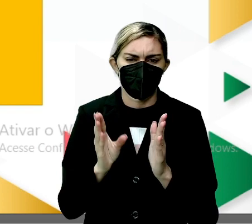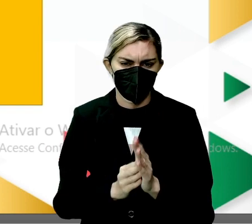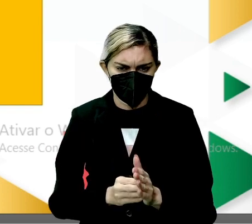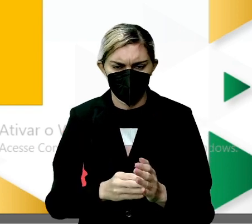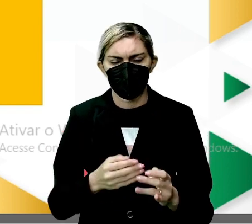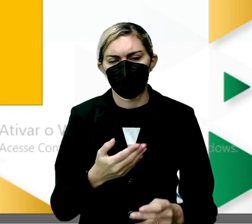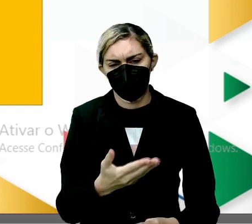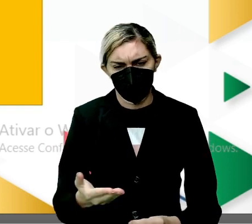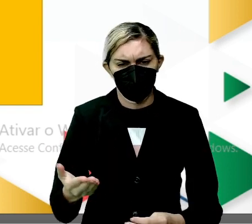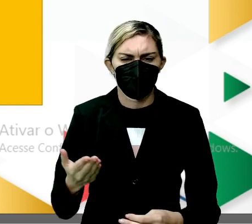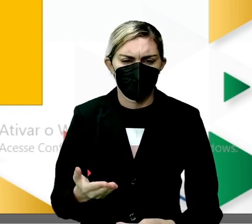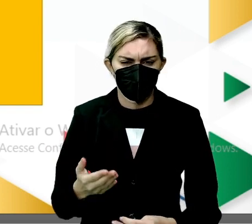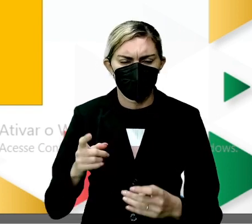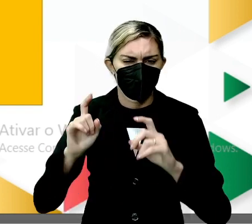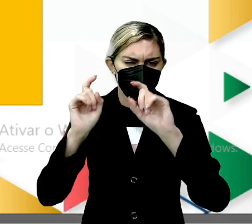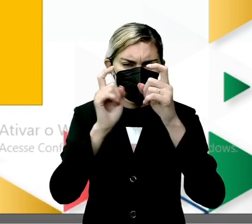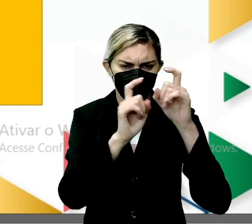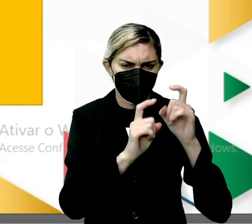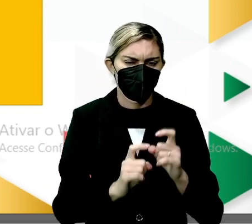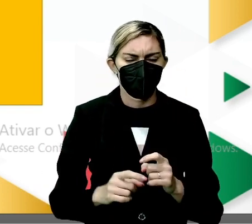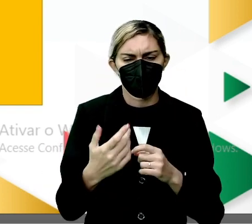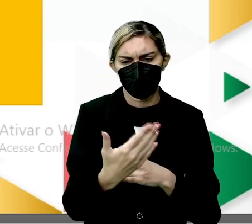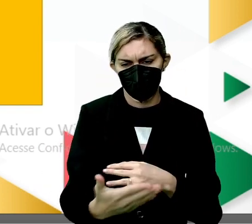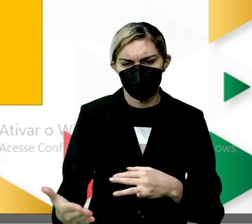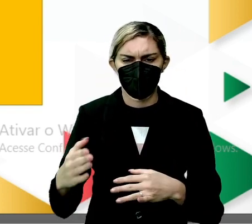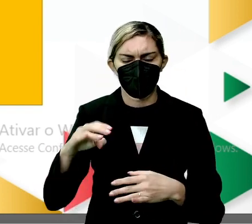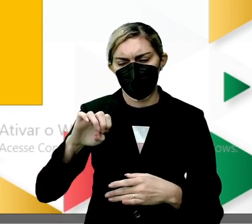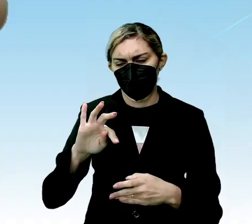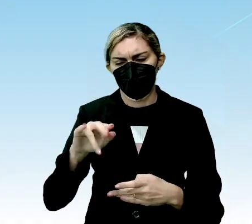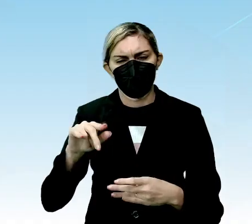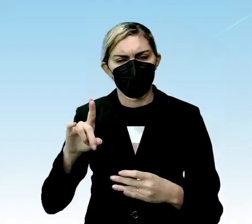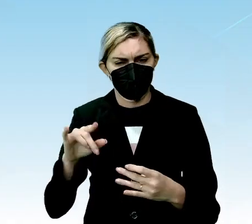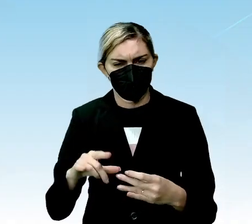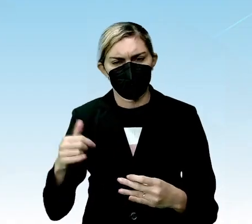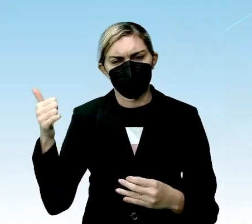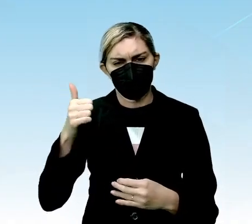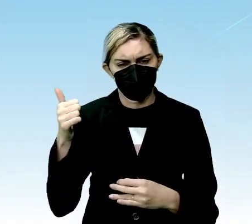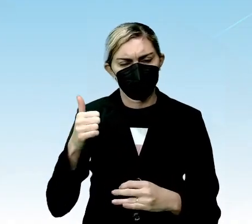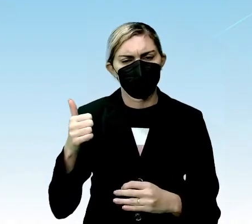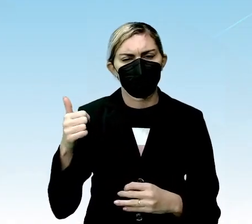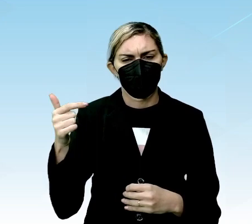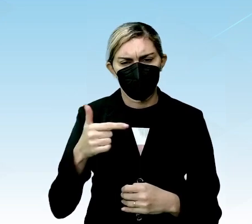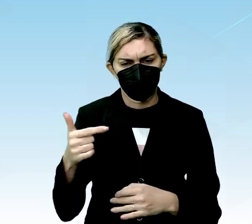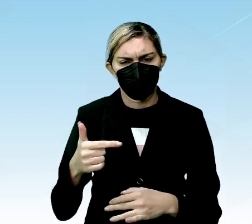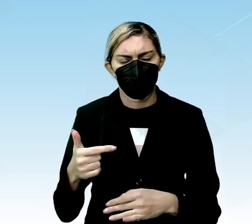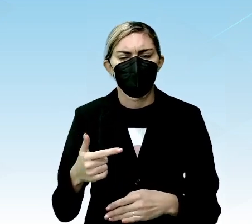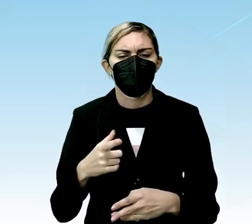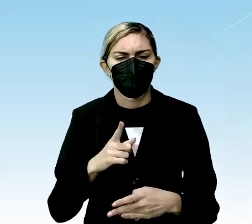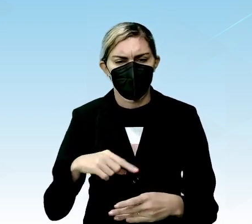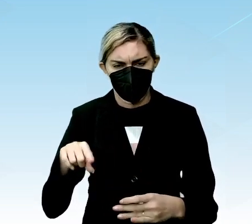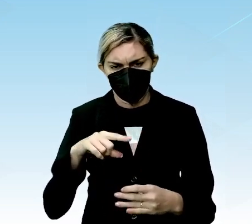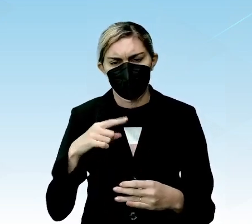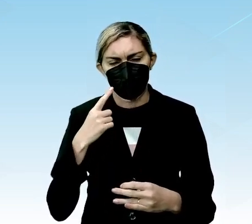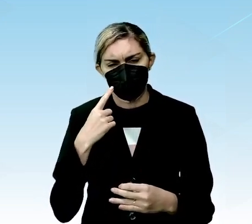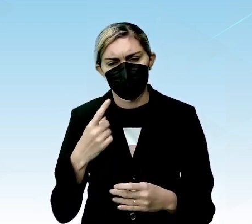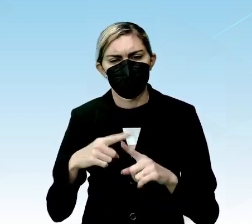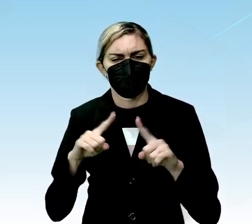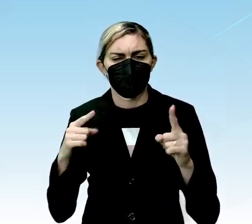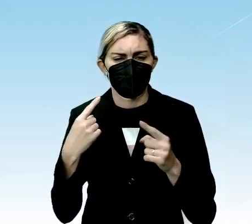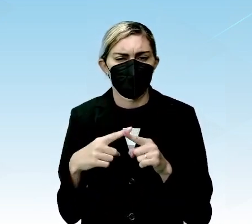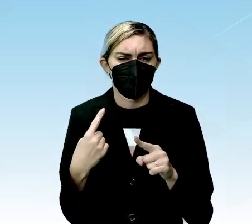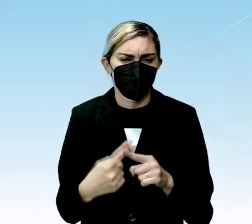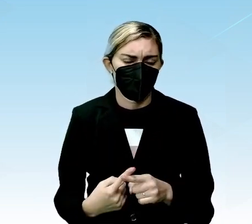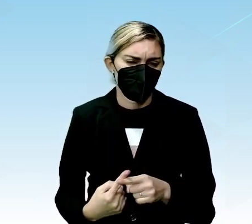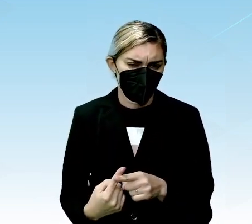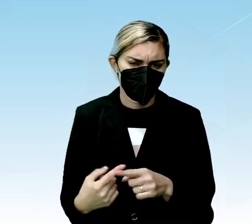fruto, aliás, de um diálogo com essas entidades de primeira ordem, que são espíritos perfeitos. Mas por que são